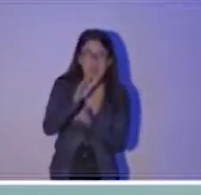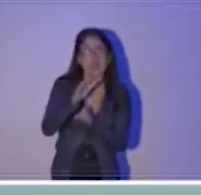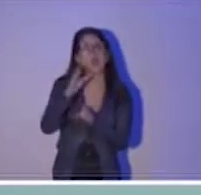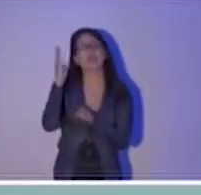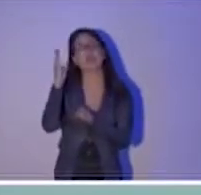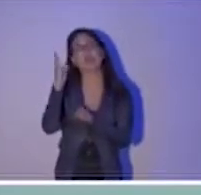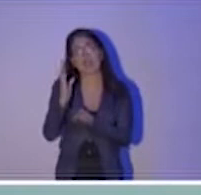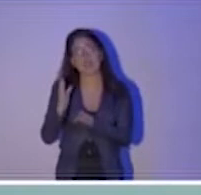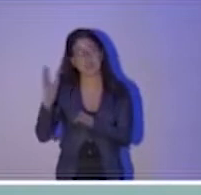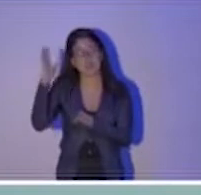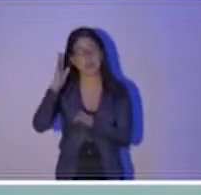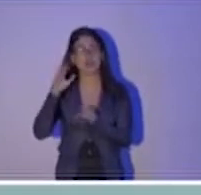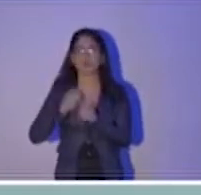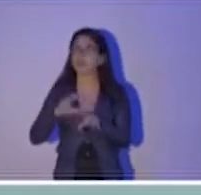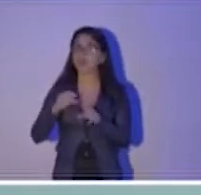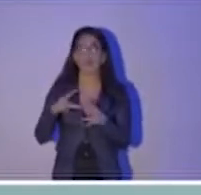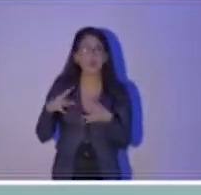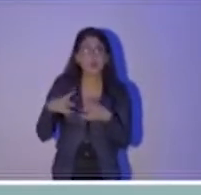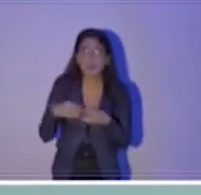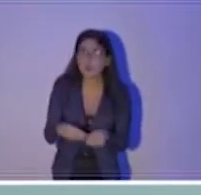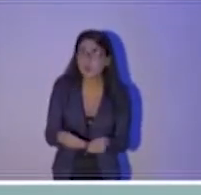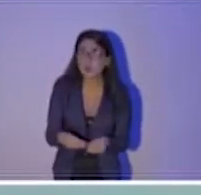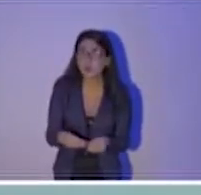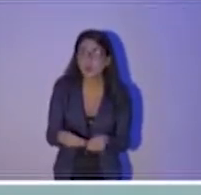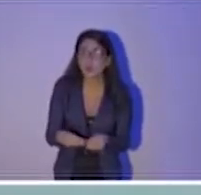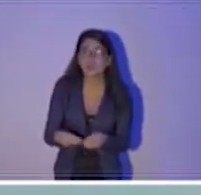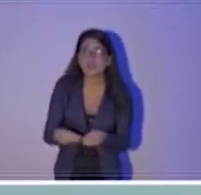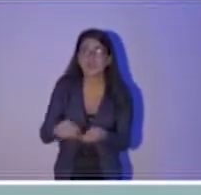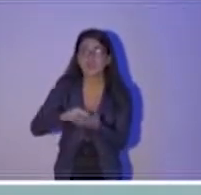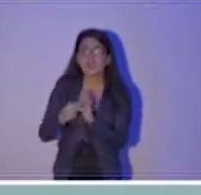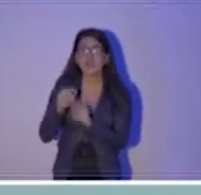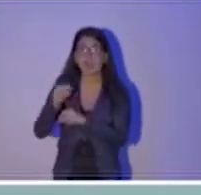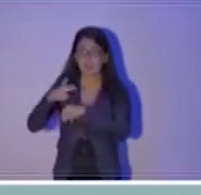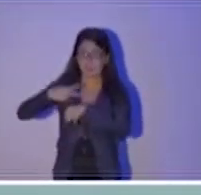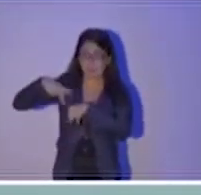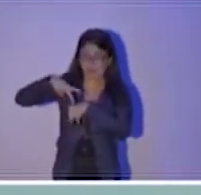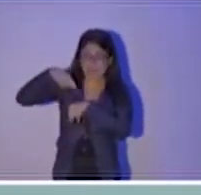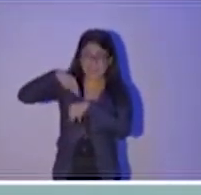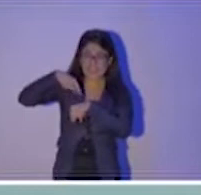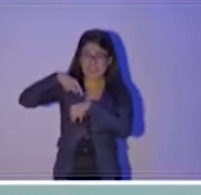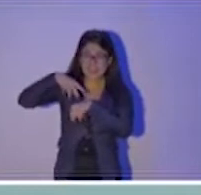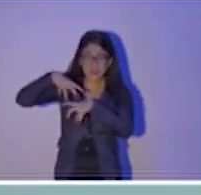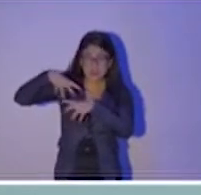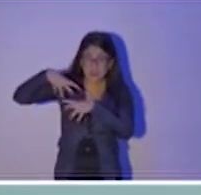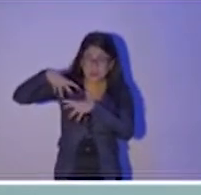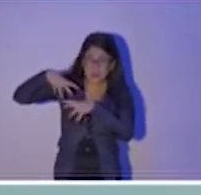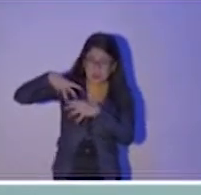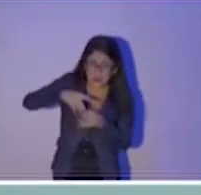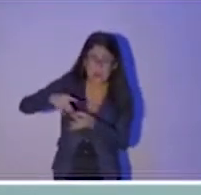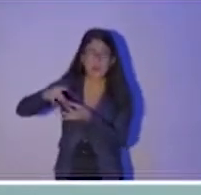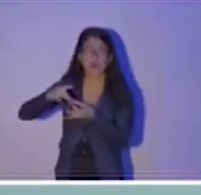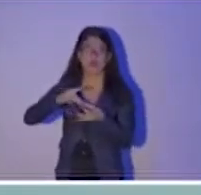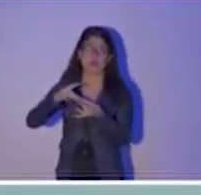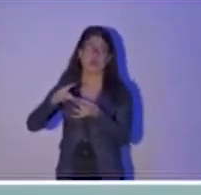país discutindo educação. É um país junto dizendo que nós precisamos de muitas pessoas. É fácil? Nem